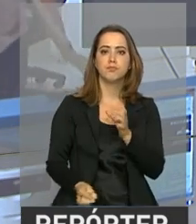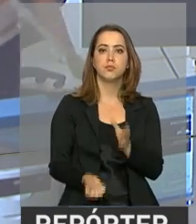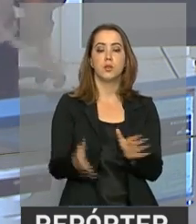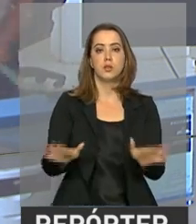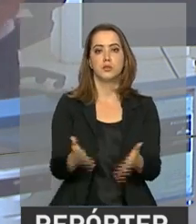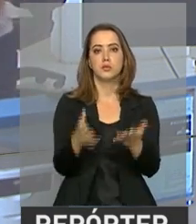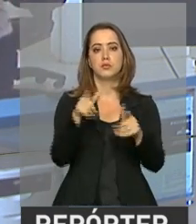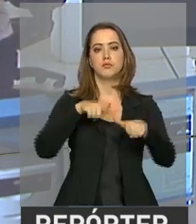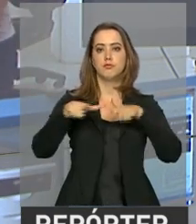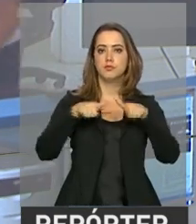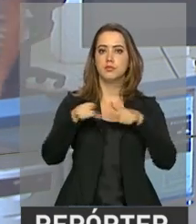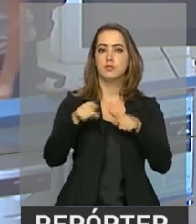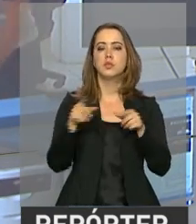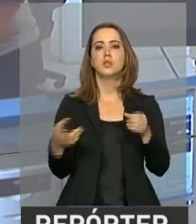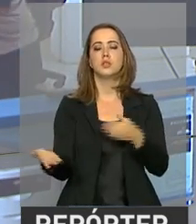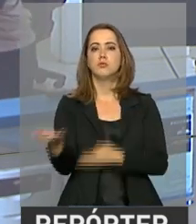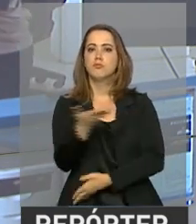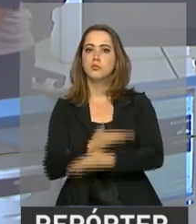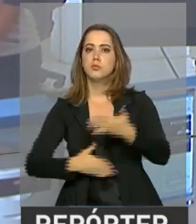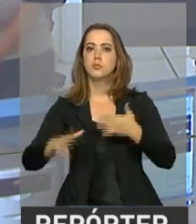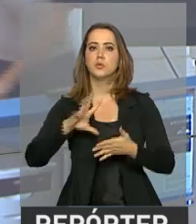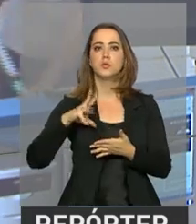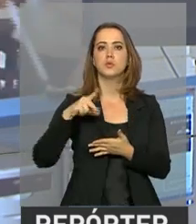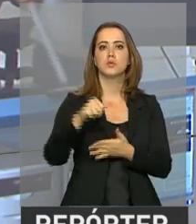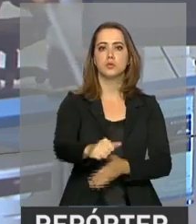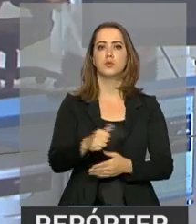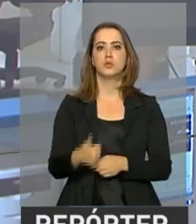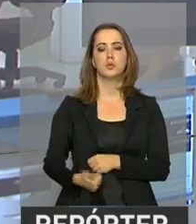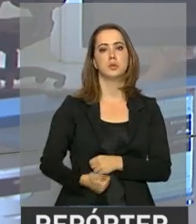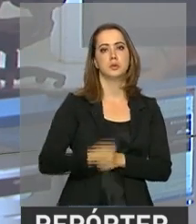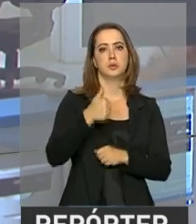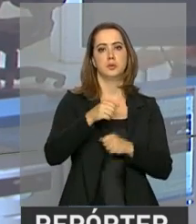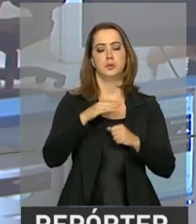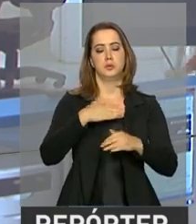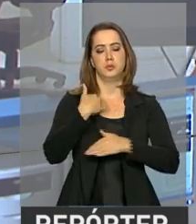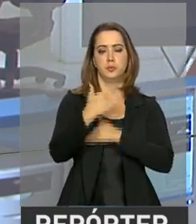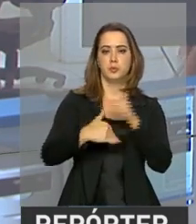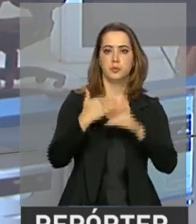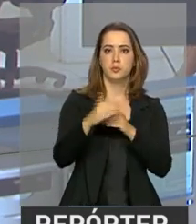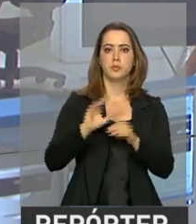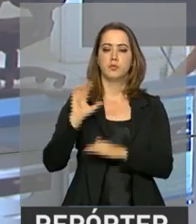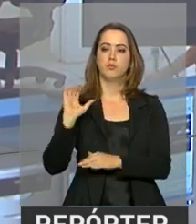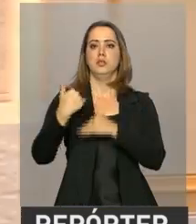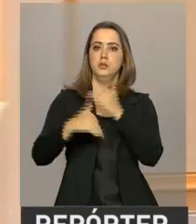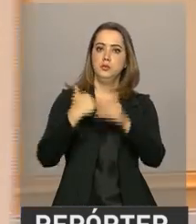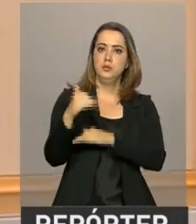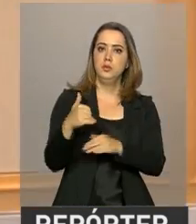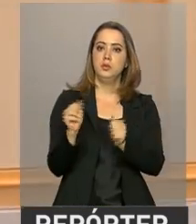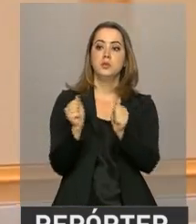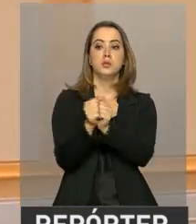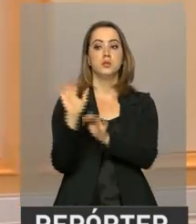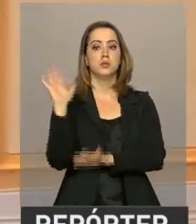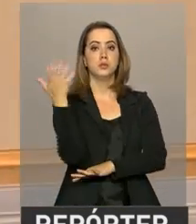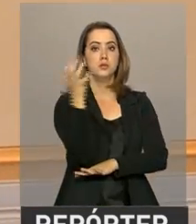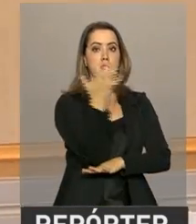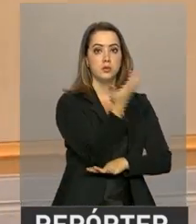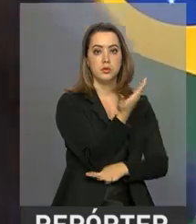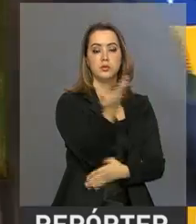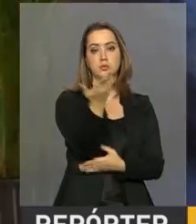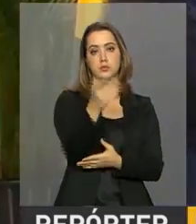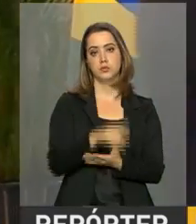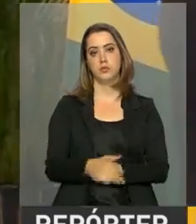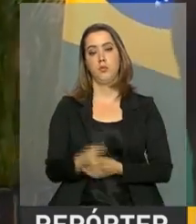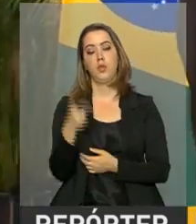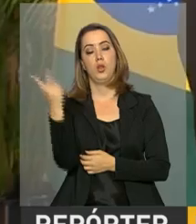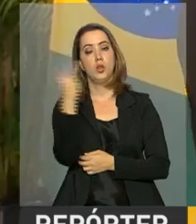Além disso, defendeu o envolvimento de todos para colocar em prática metas de desenvolvimento sustentável. Foram dois